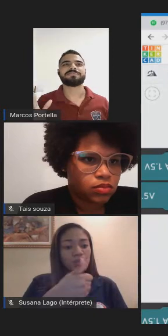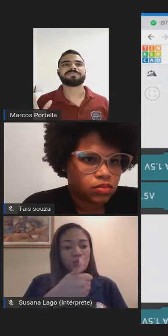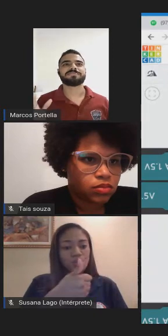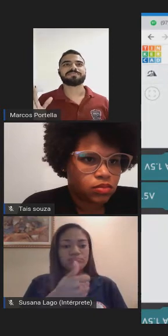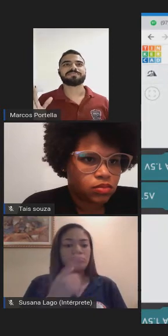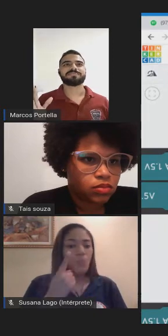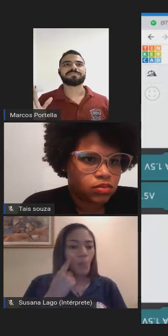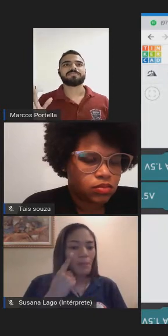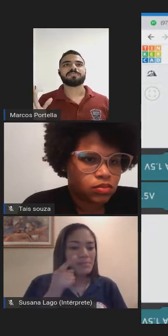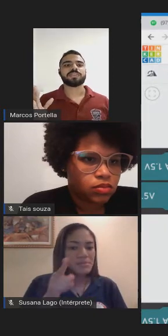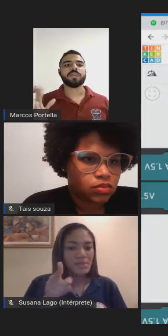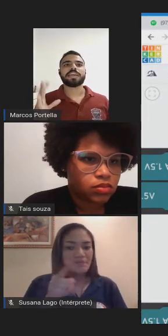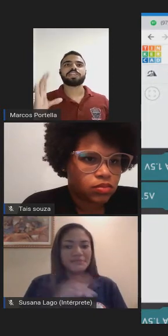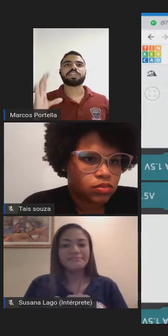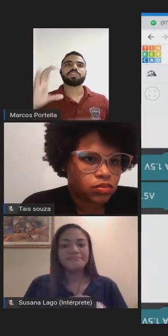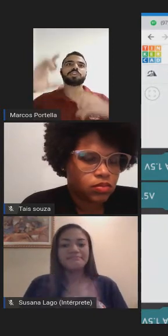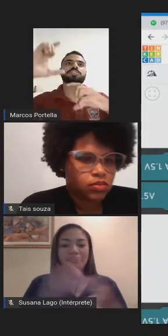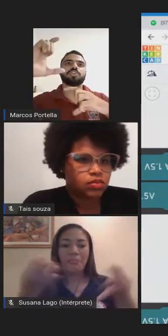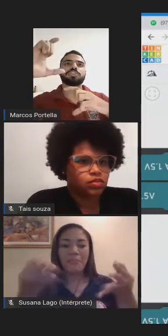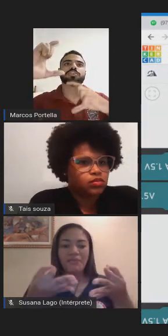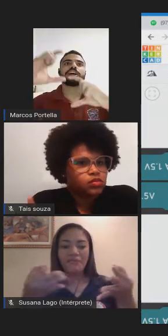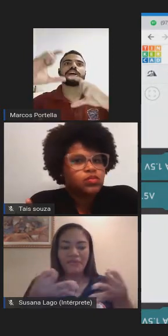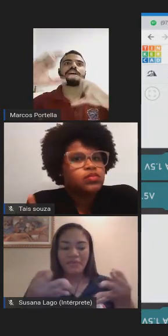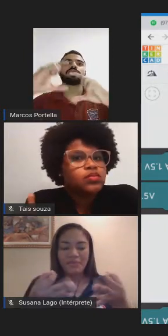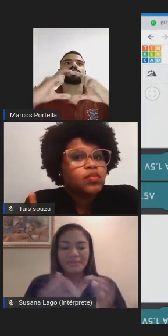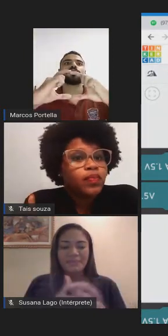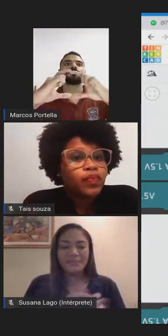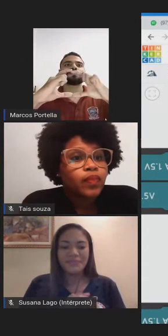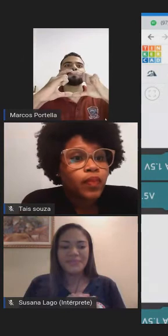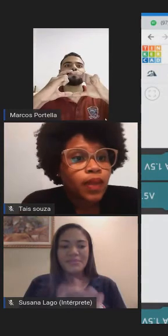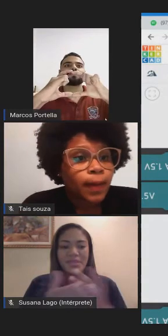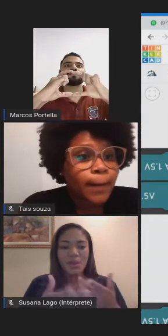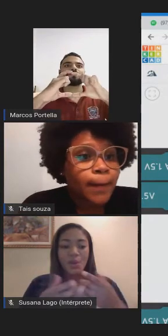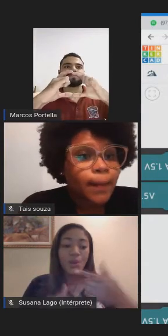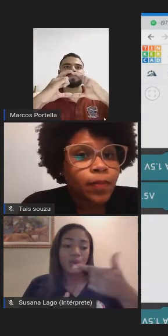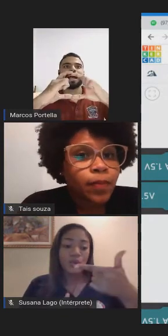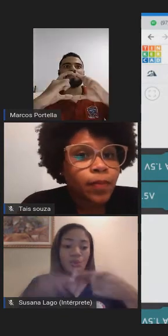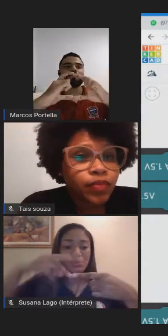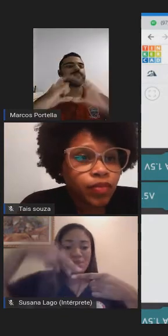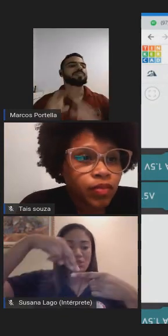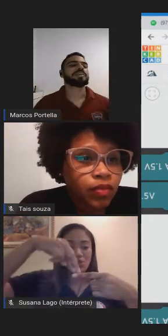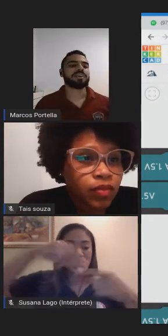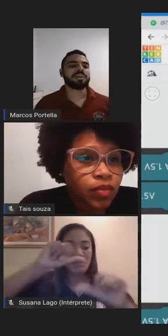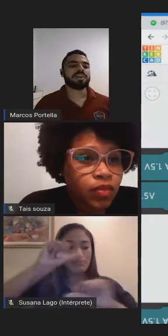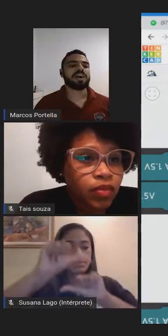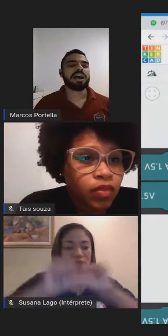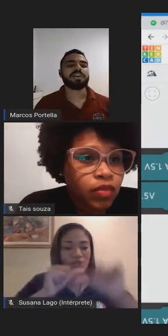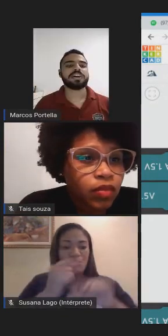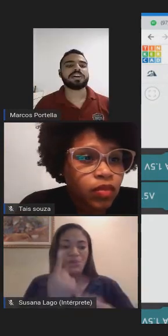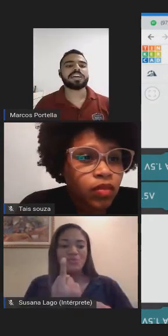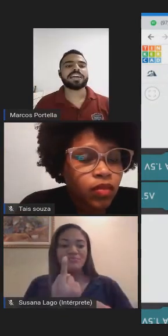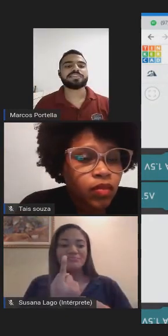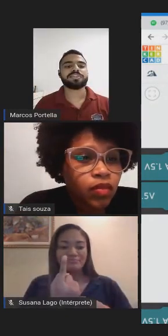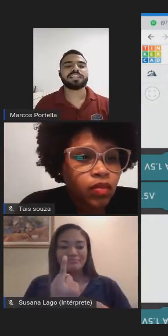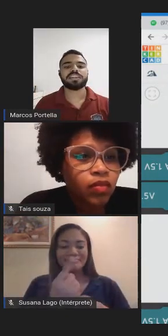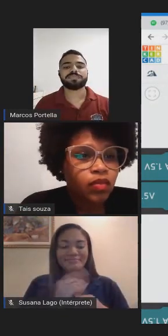certinho. Então, aqueles dois resistores se tornaram um só. Tá?